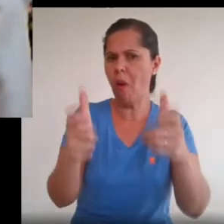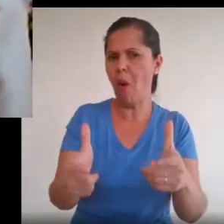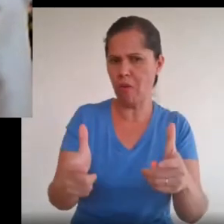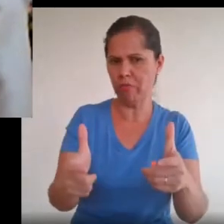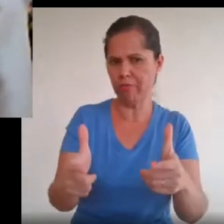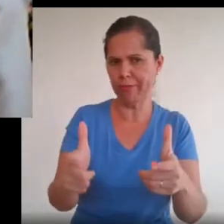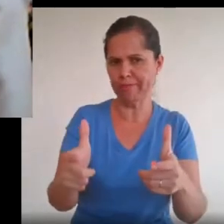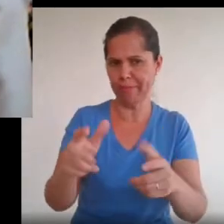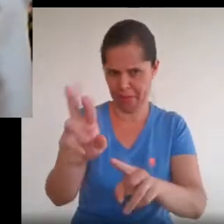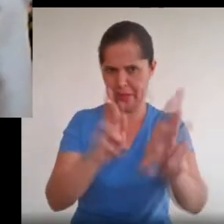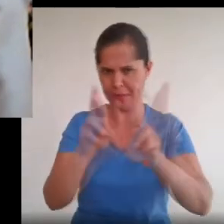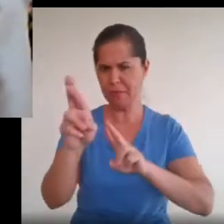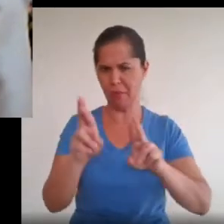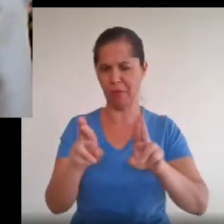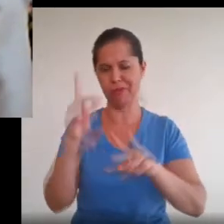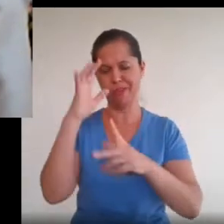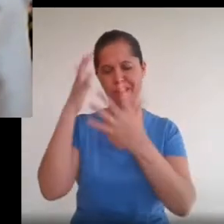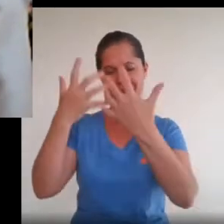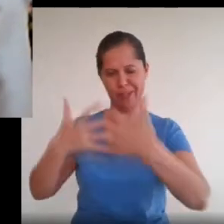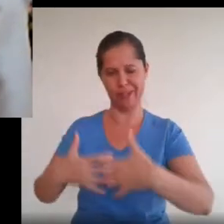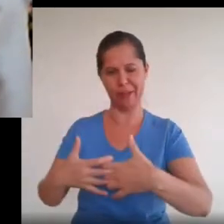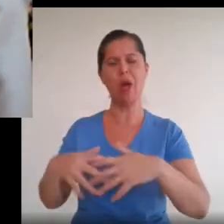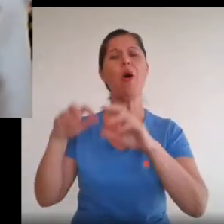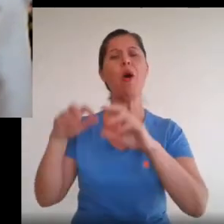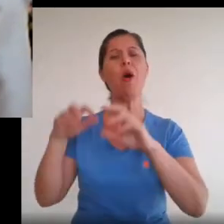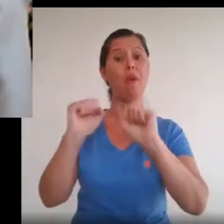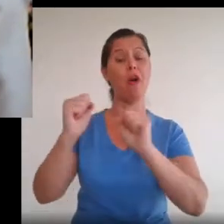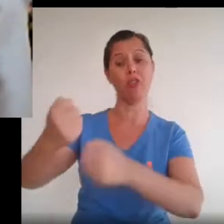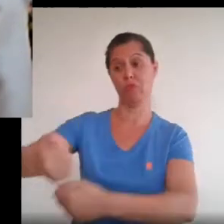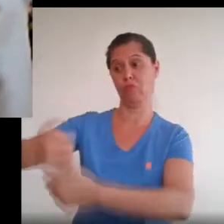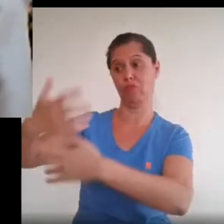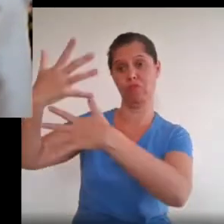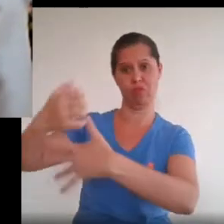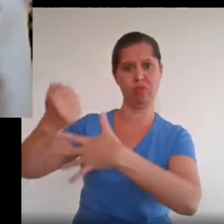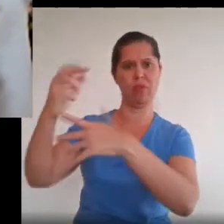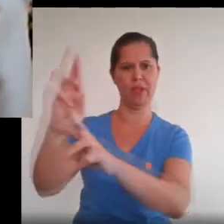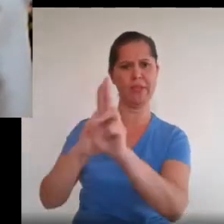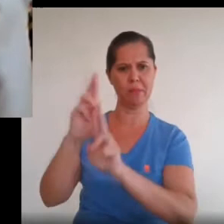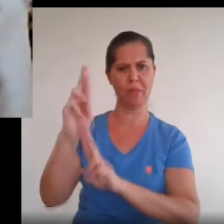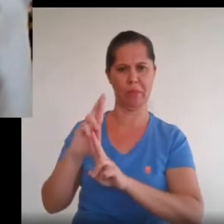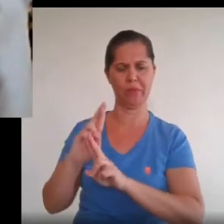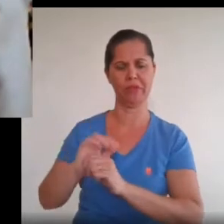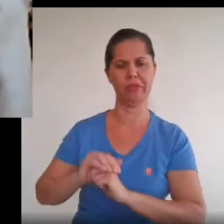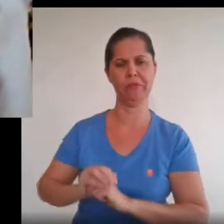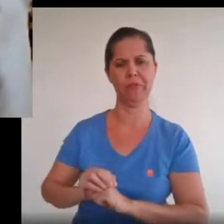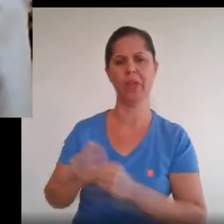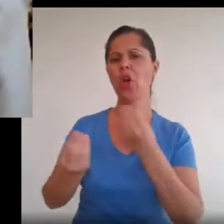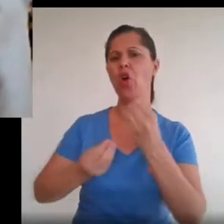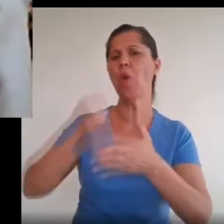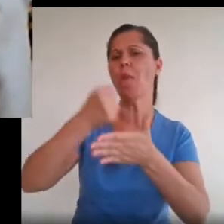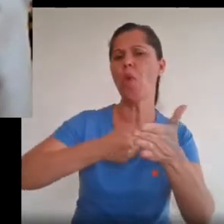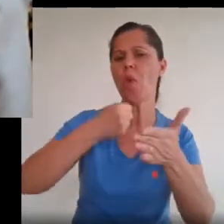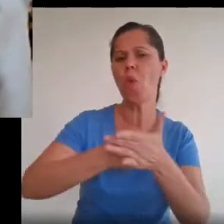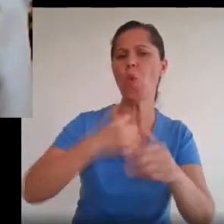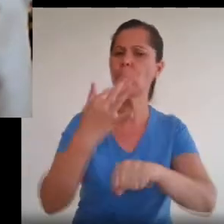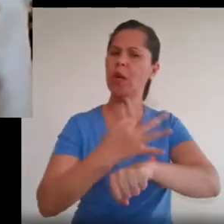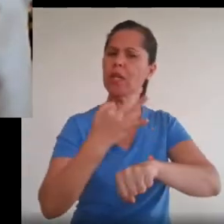Responde aí, moçada, na cabeça. Pode pôr lá no comentário. Aonde que está?